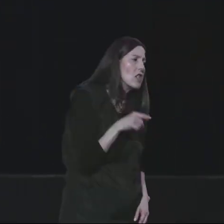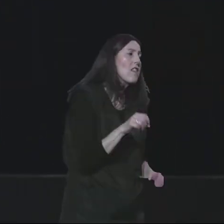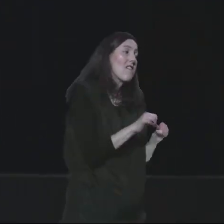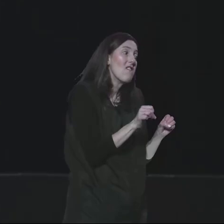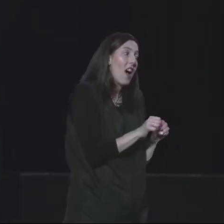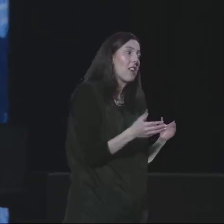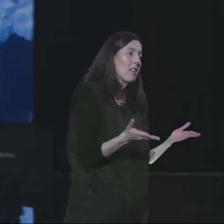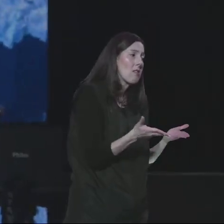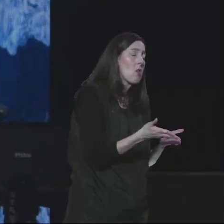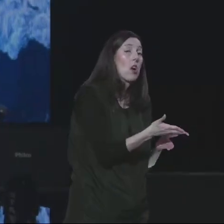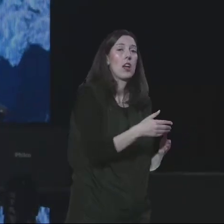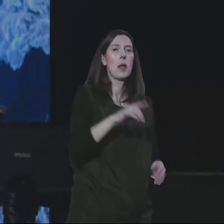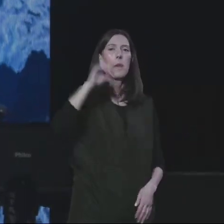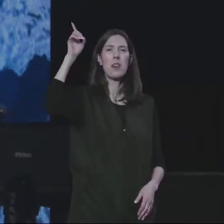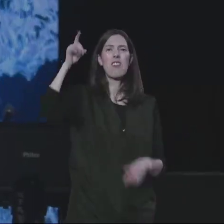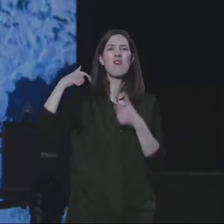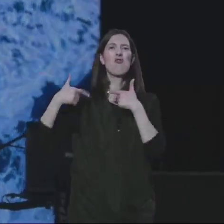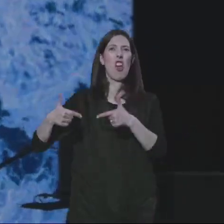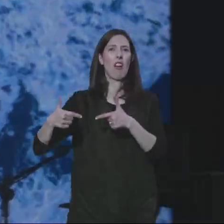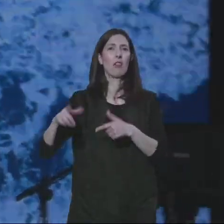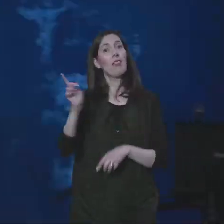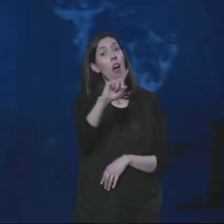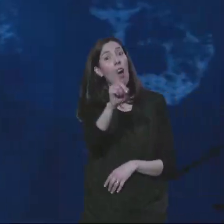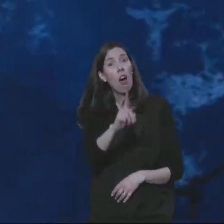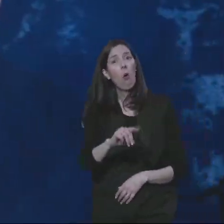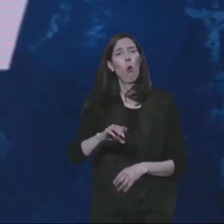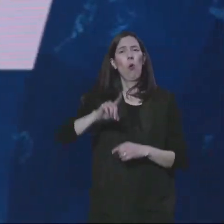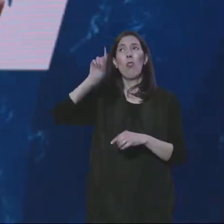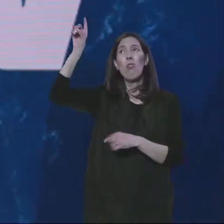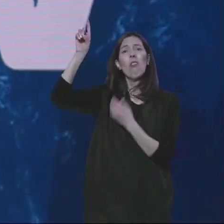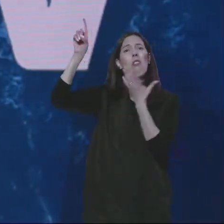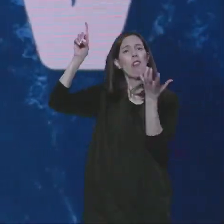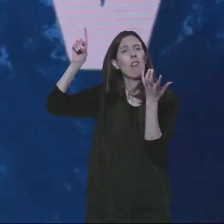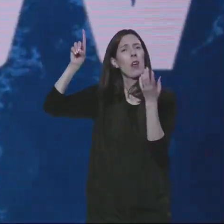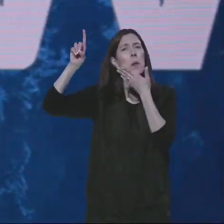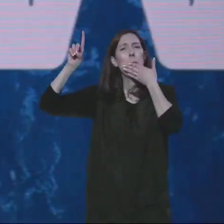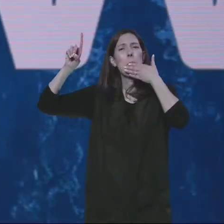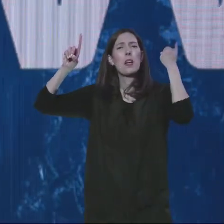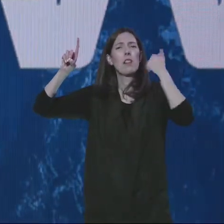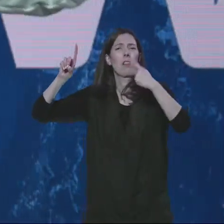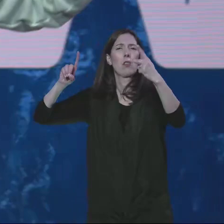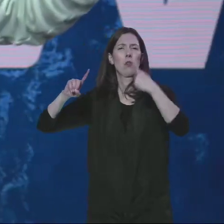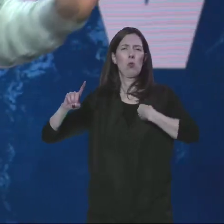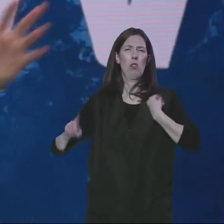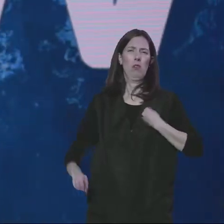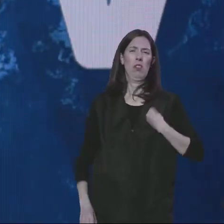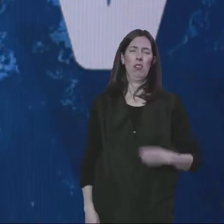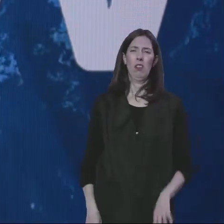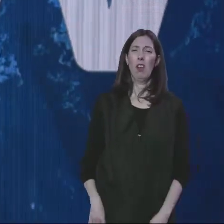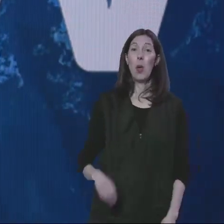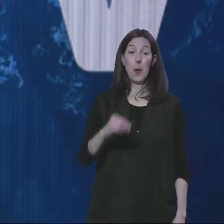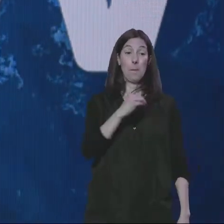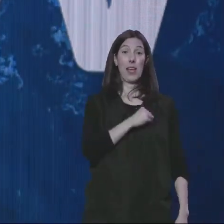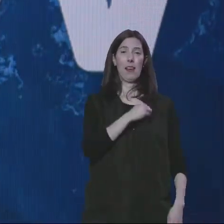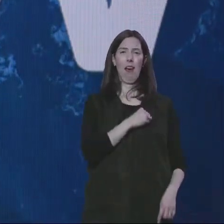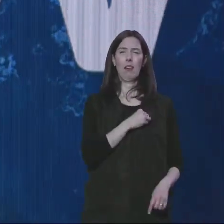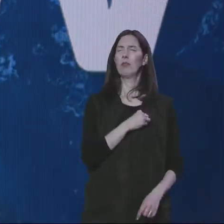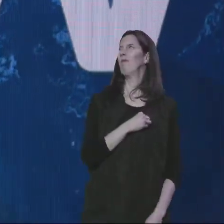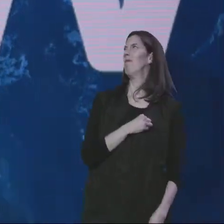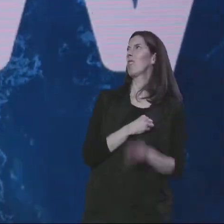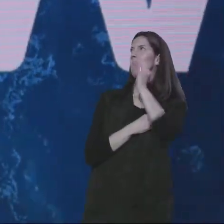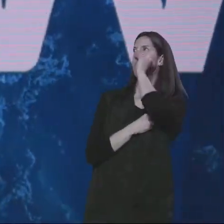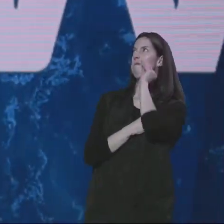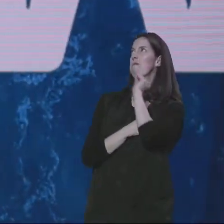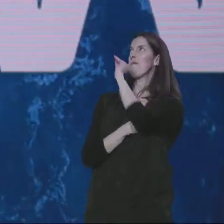você. E o pecado é quando nós viramos as costas para Deus e falamos, eu sei o que é bom. Só que